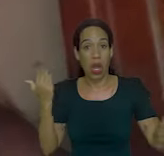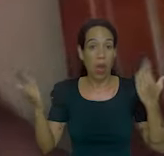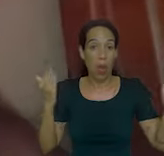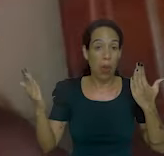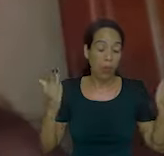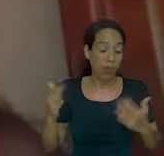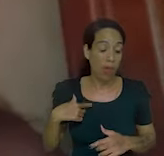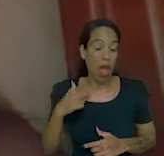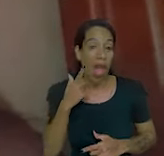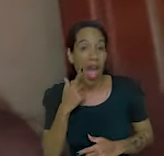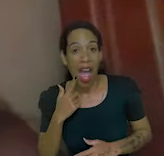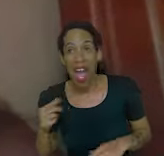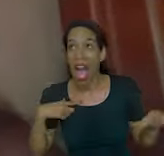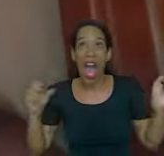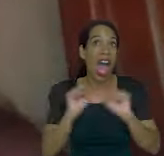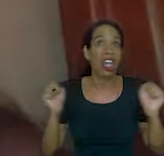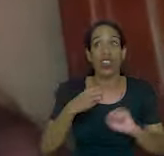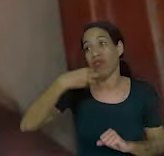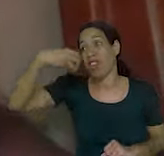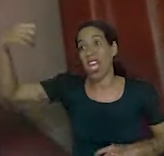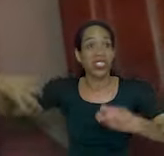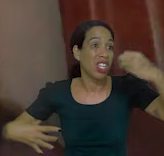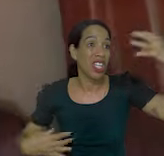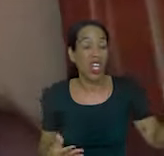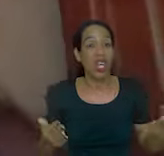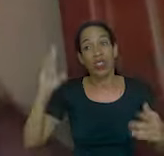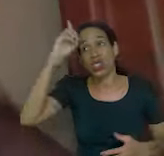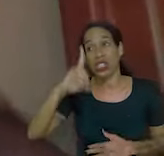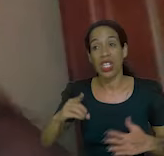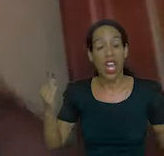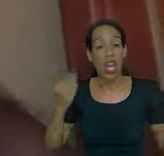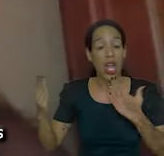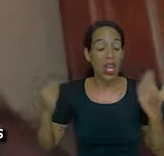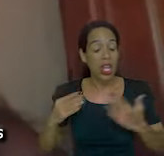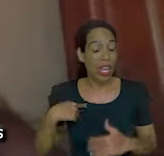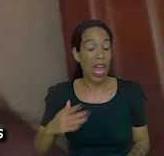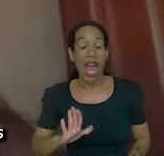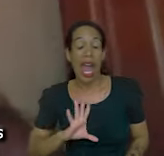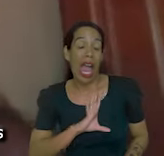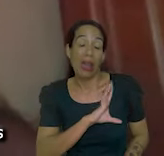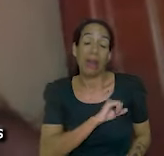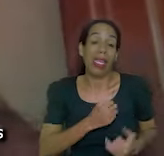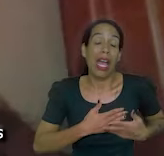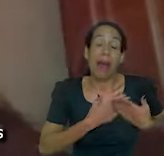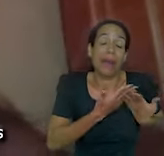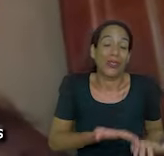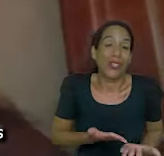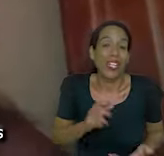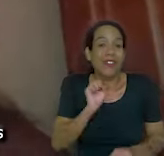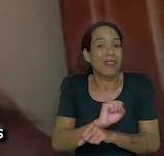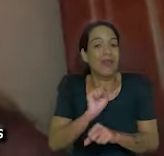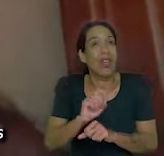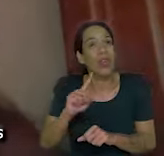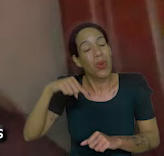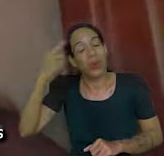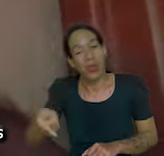tá? Estou aqui babando, eu que adoro viajar e adoro essa parte de direito comparado, então, assim, já estou apaixonada, já estou só esperando